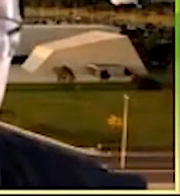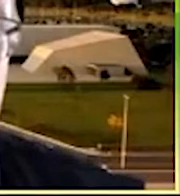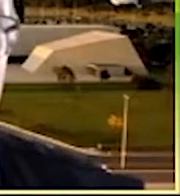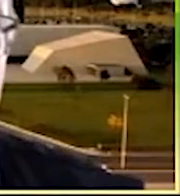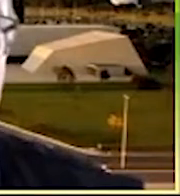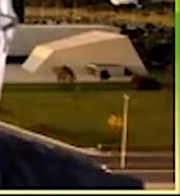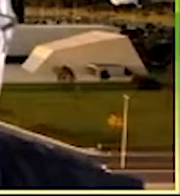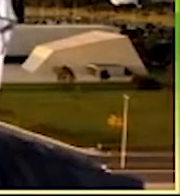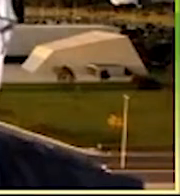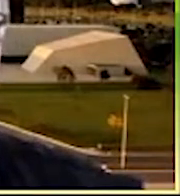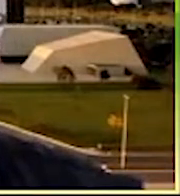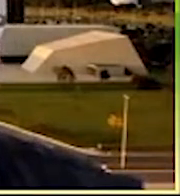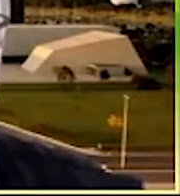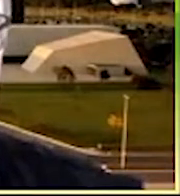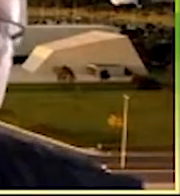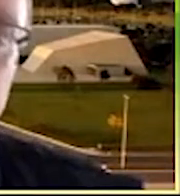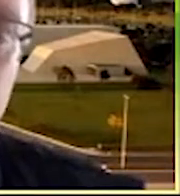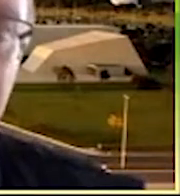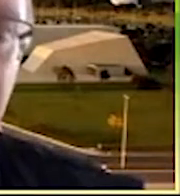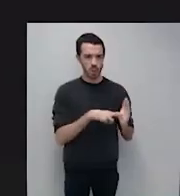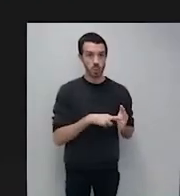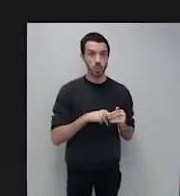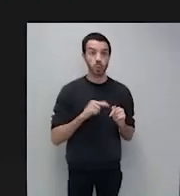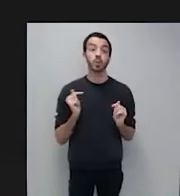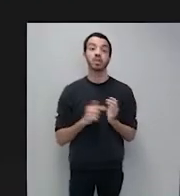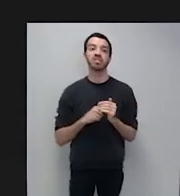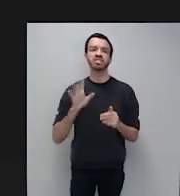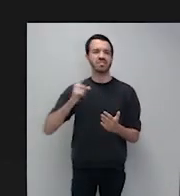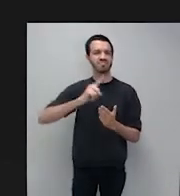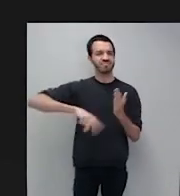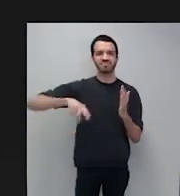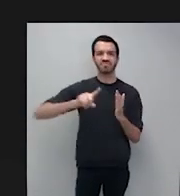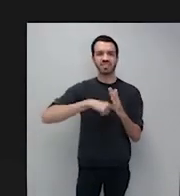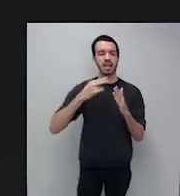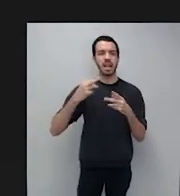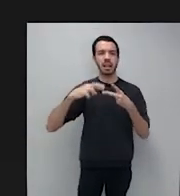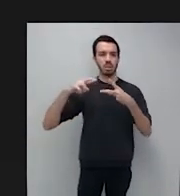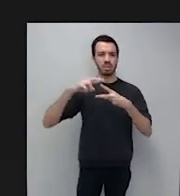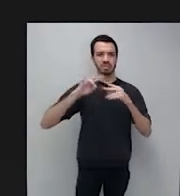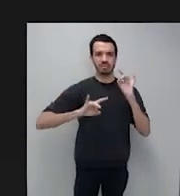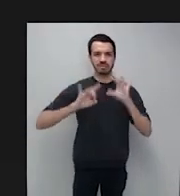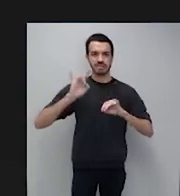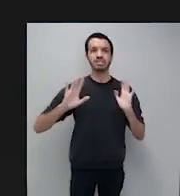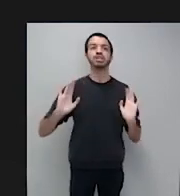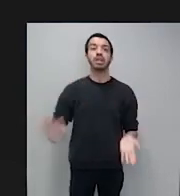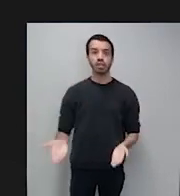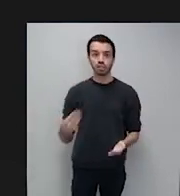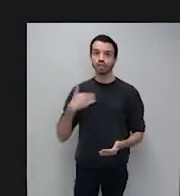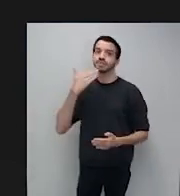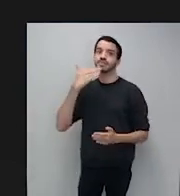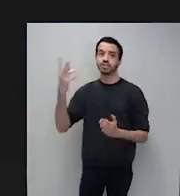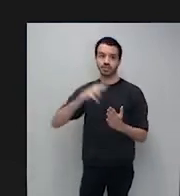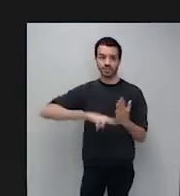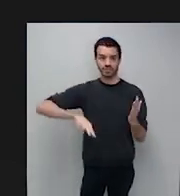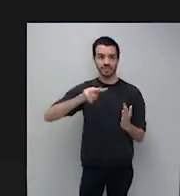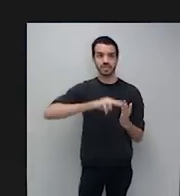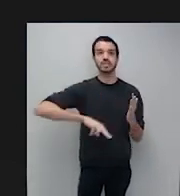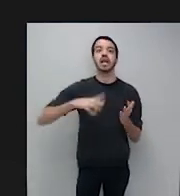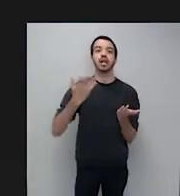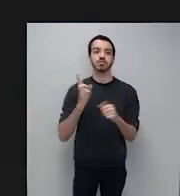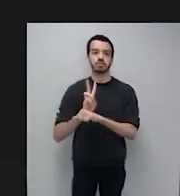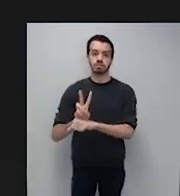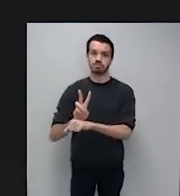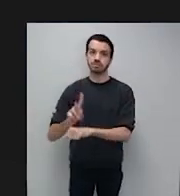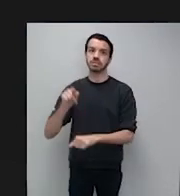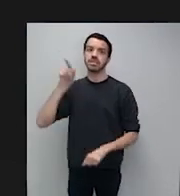onde o relator ministro paulo de são severino explicou que o prazo prescricional de três anos era aplicado pelas turmas